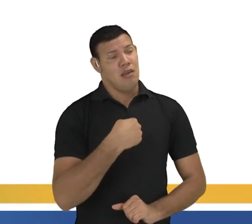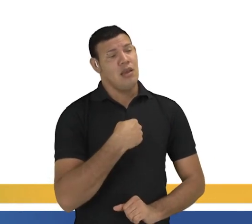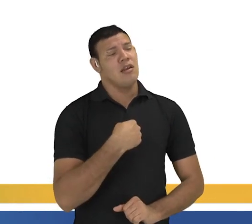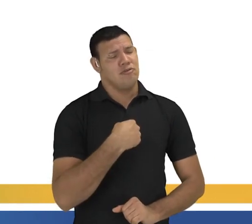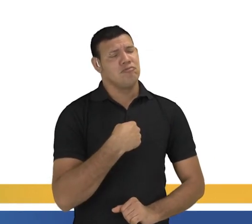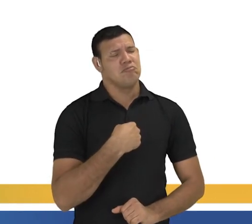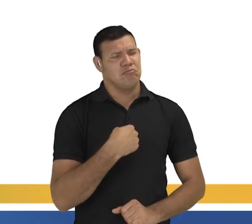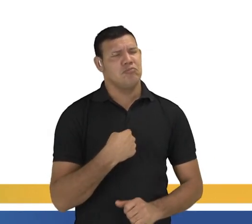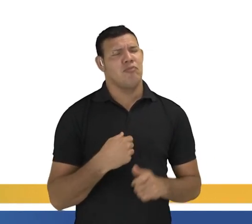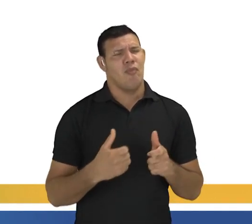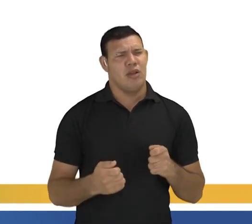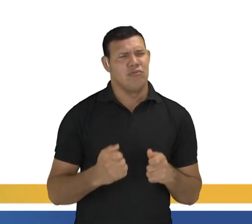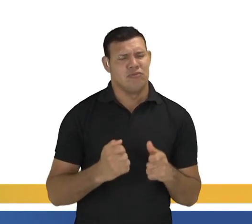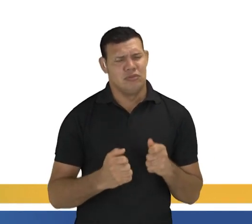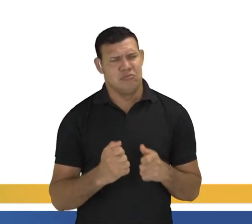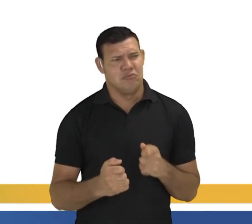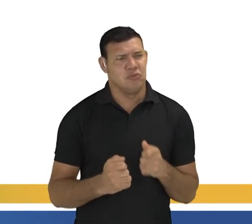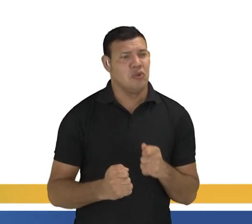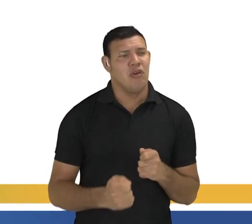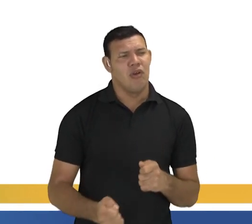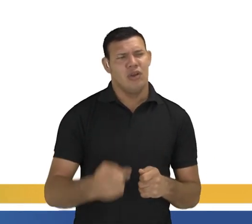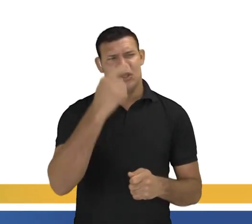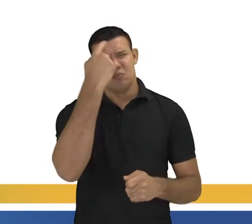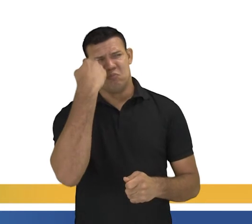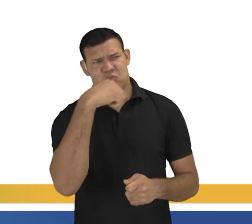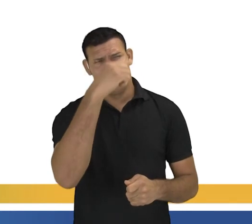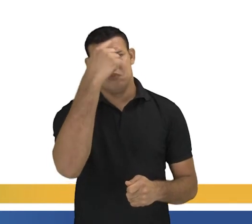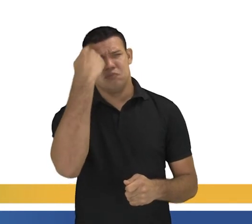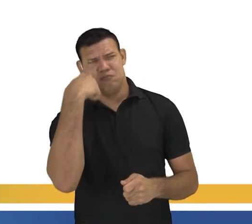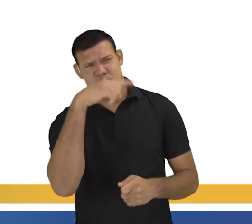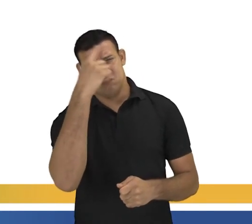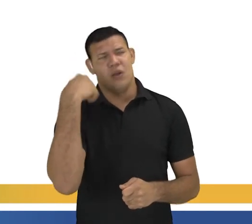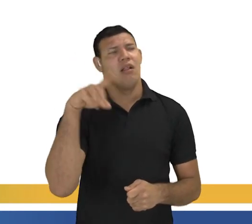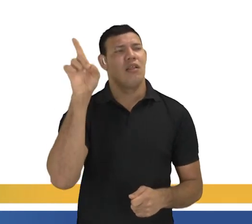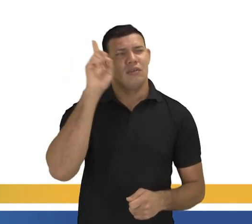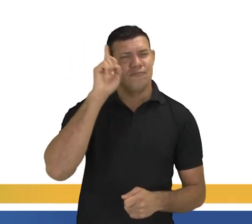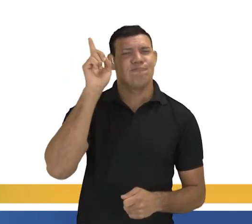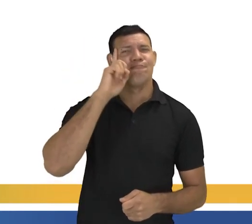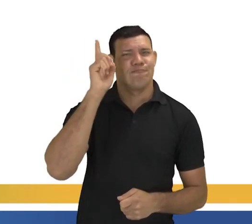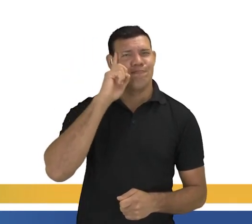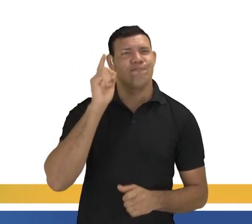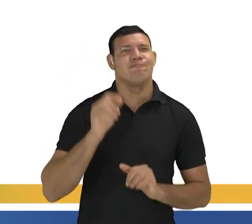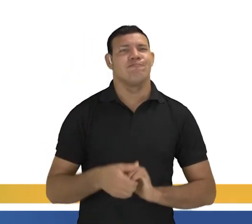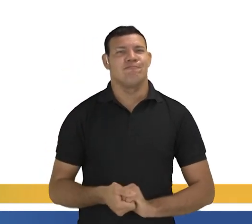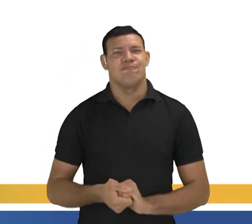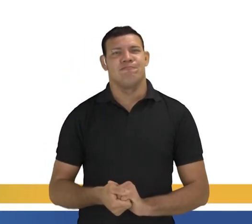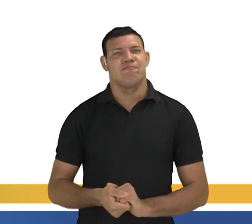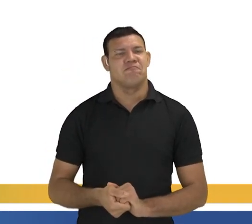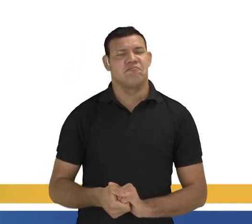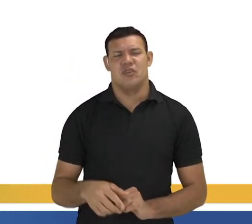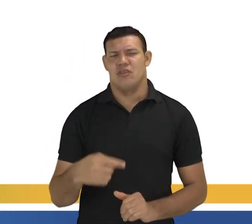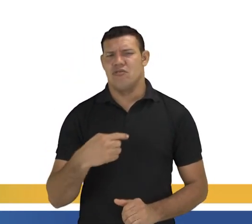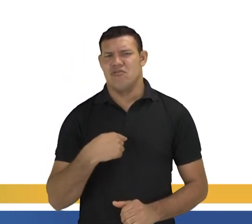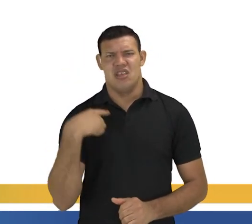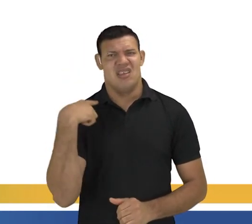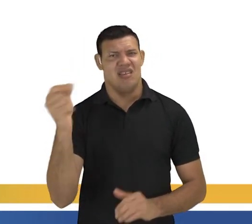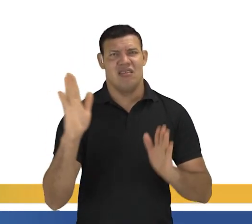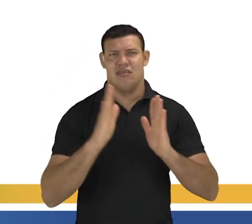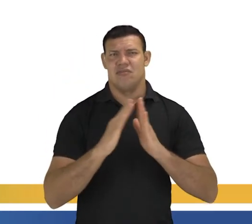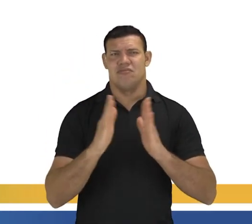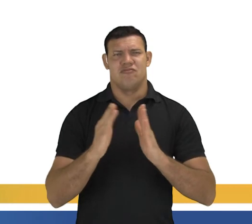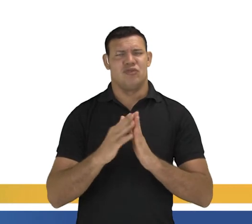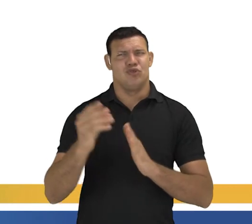eu tenho jogado por horas e horas todo dia. I haven't left the house in ages. Eu não saio de casa há eras,